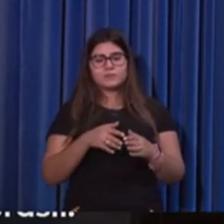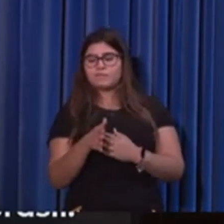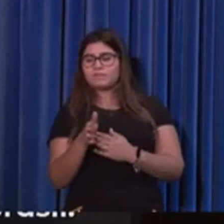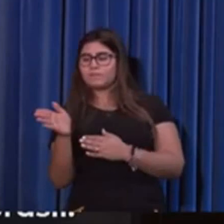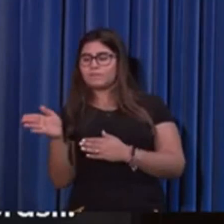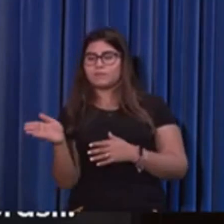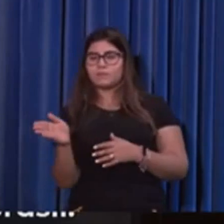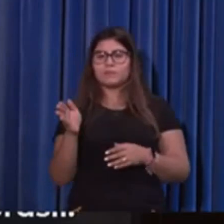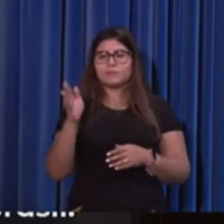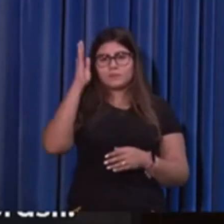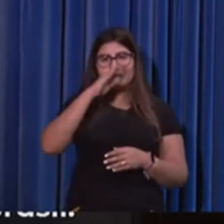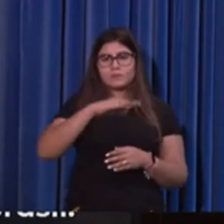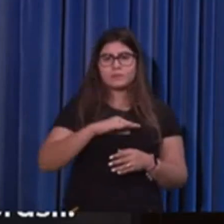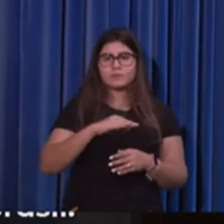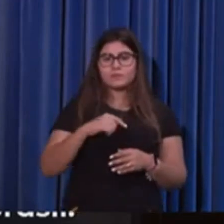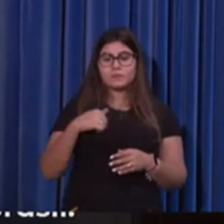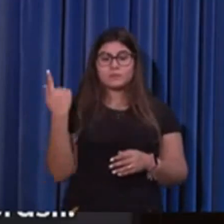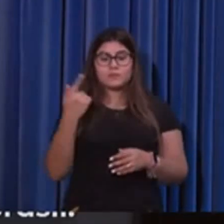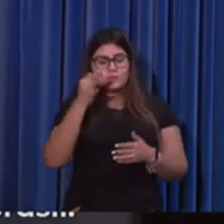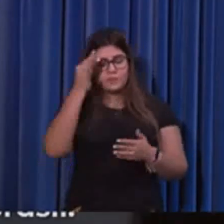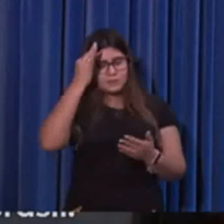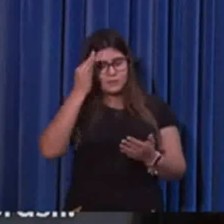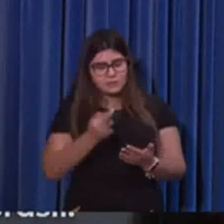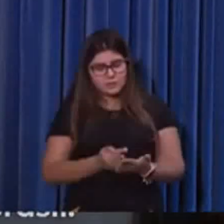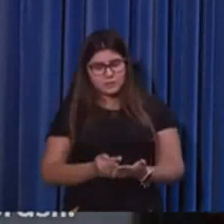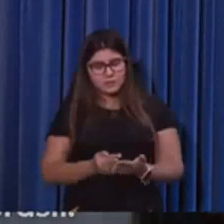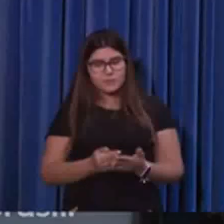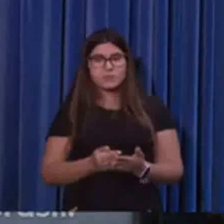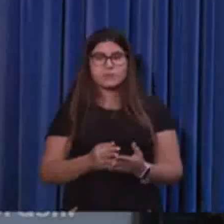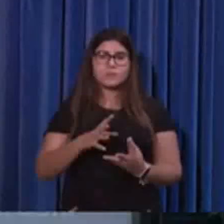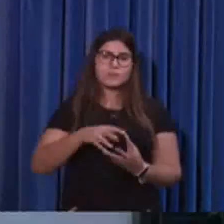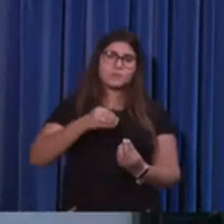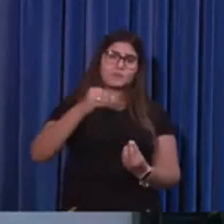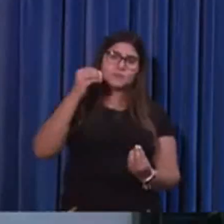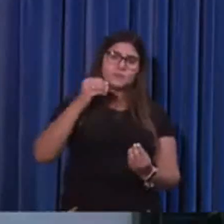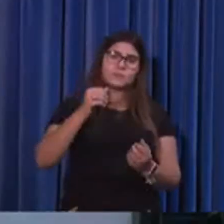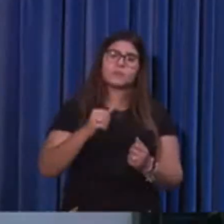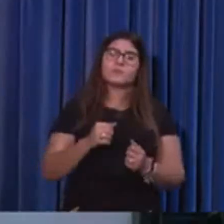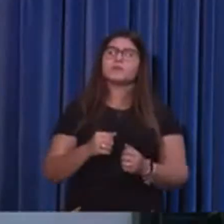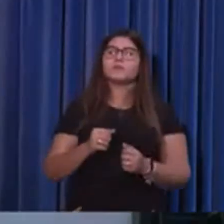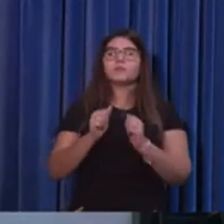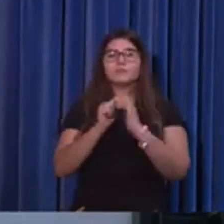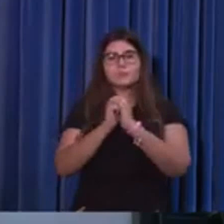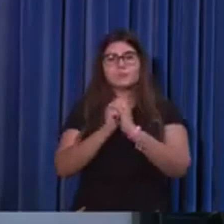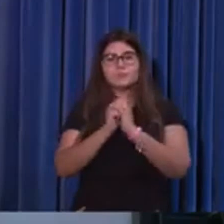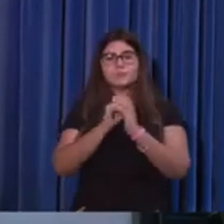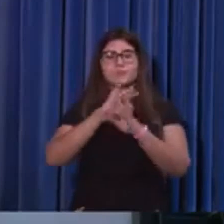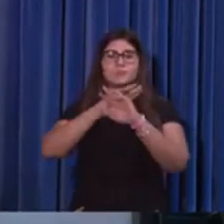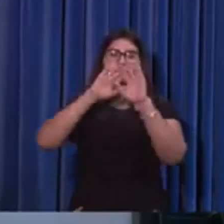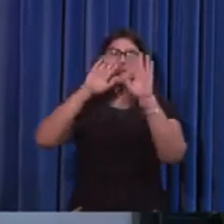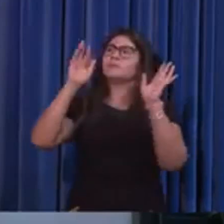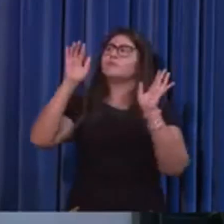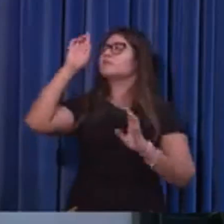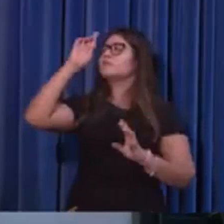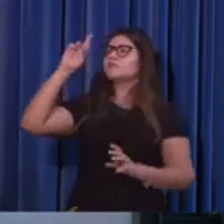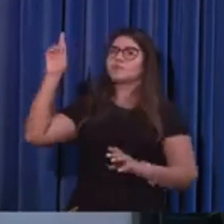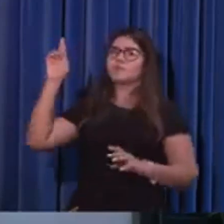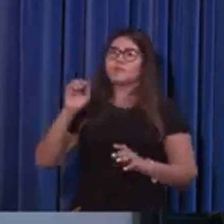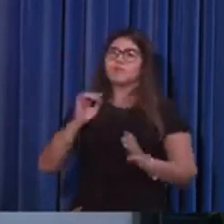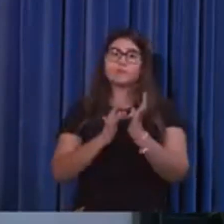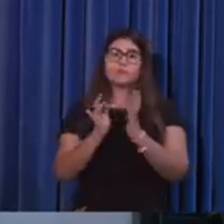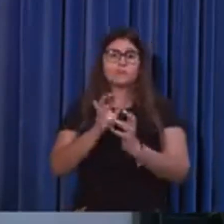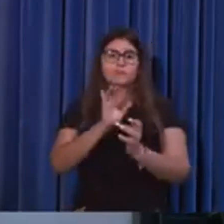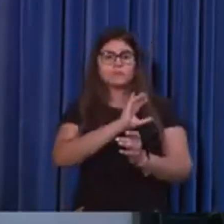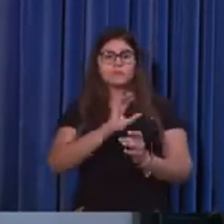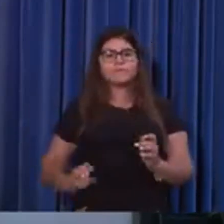da fé para a conservação da alma. Amém. Glória ao Senhor. Jesus Cristo não prometeu aos seus